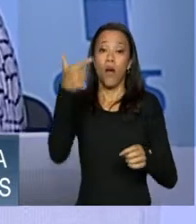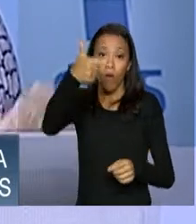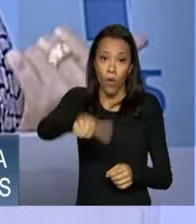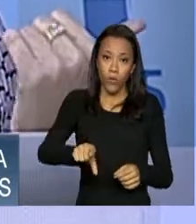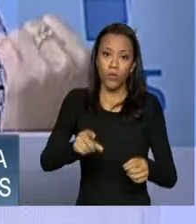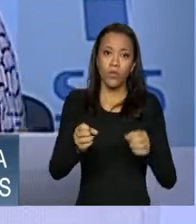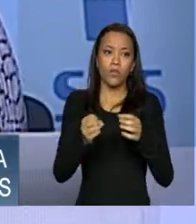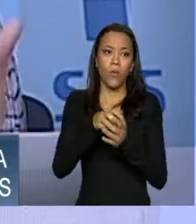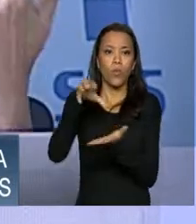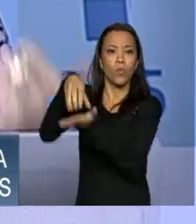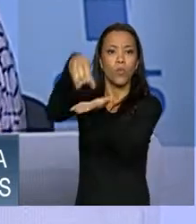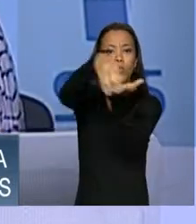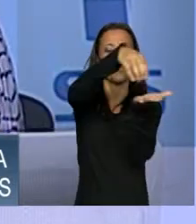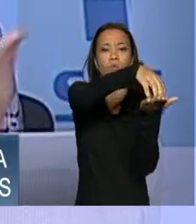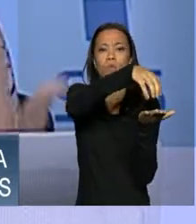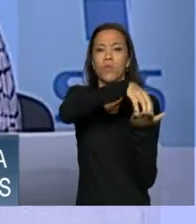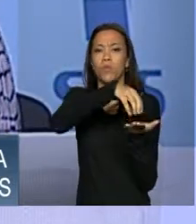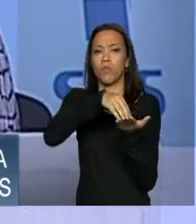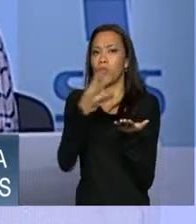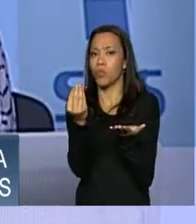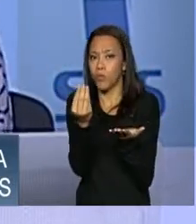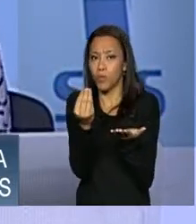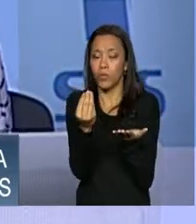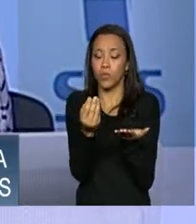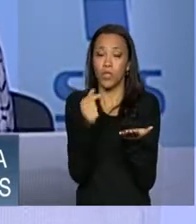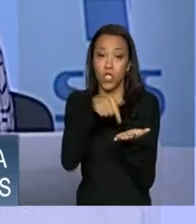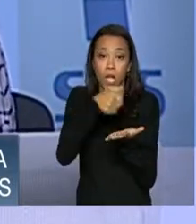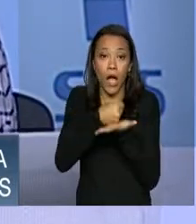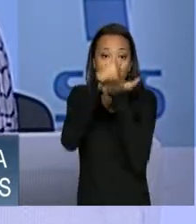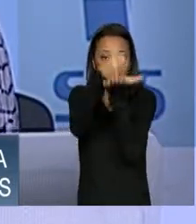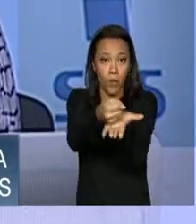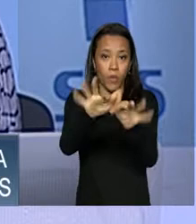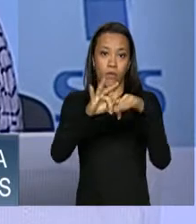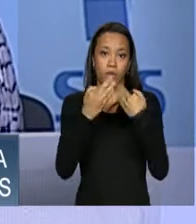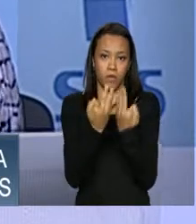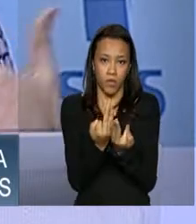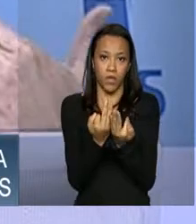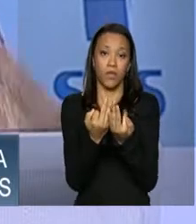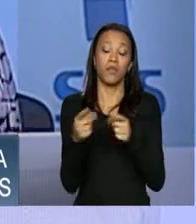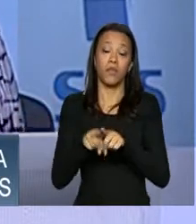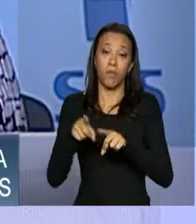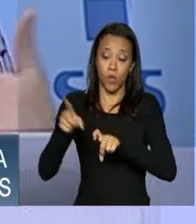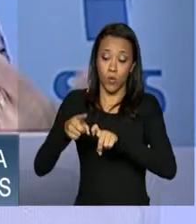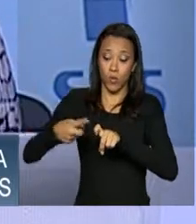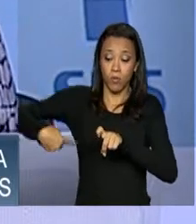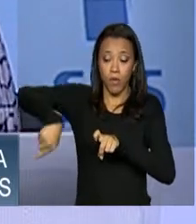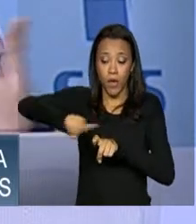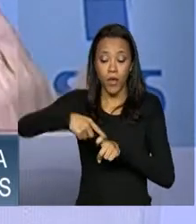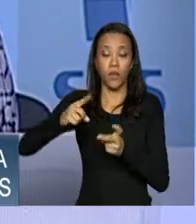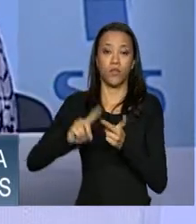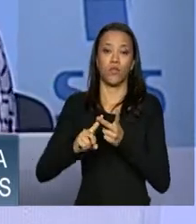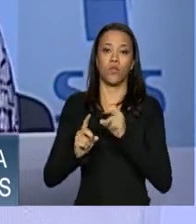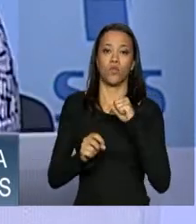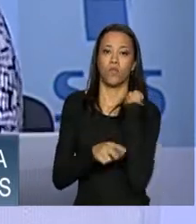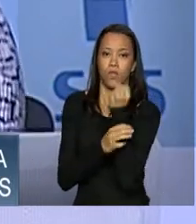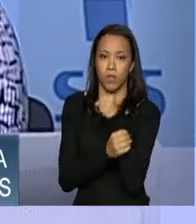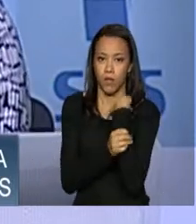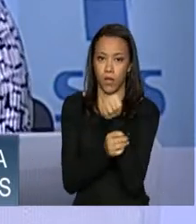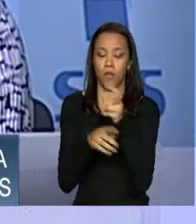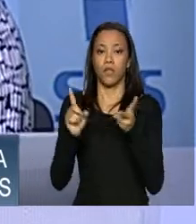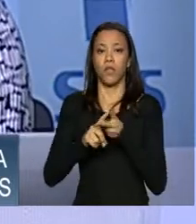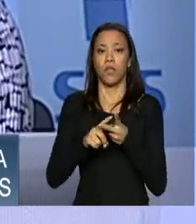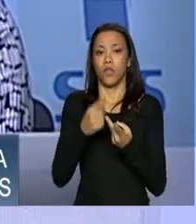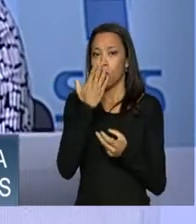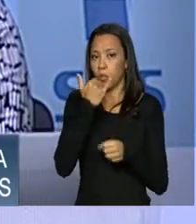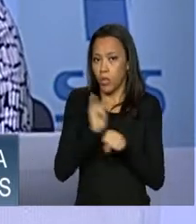da família, que agregam, além então dos médicos de saúde da família, os fisioterapeutas, nutricionistas,